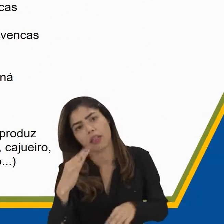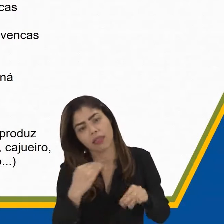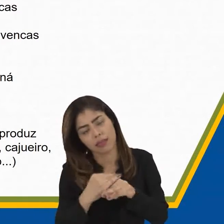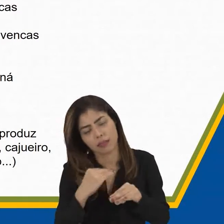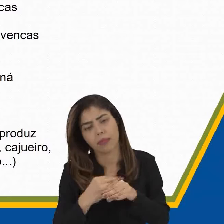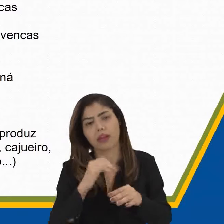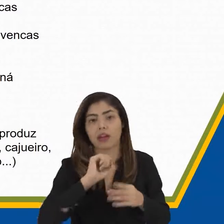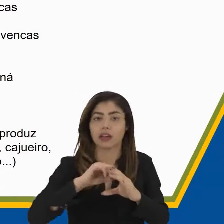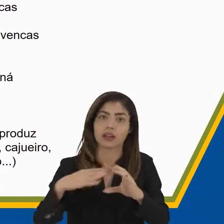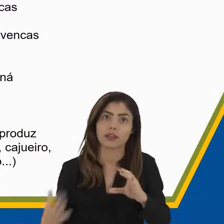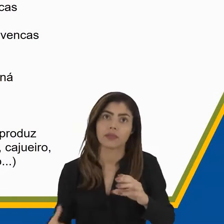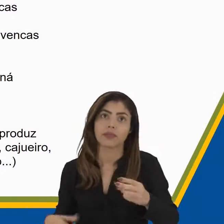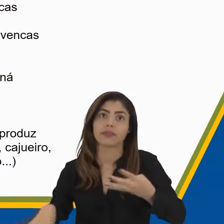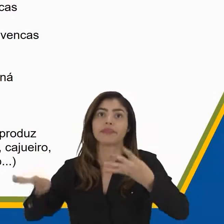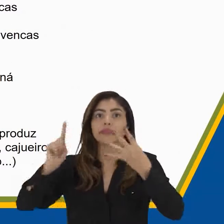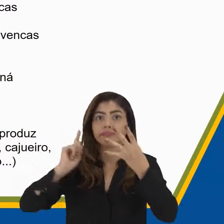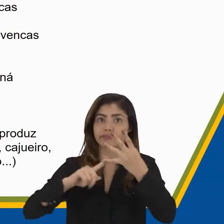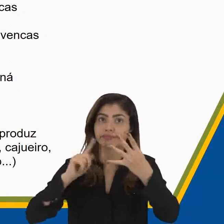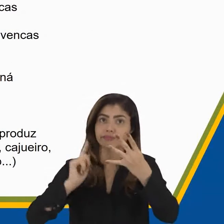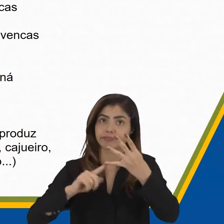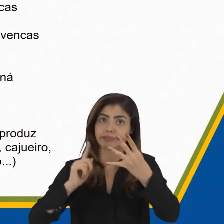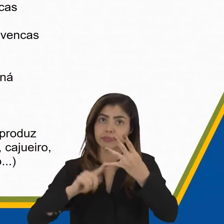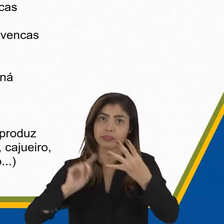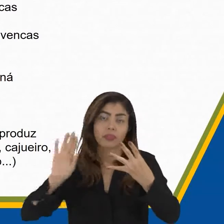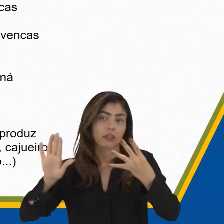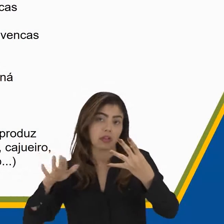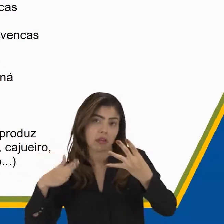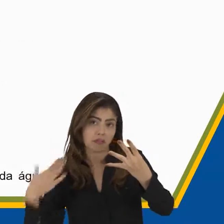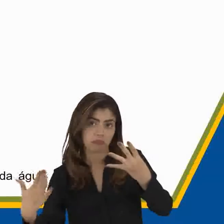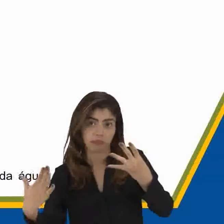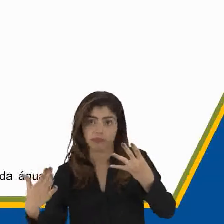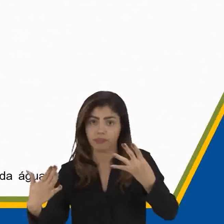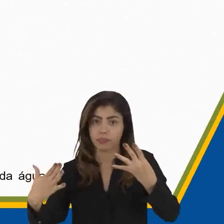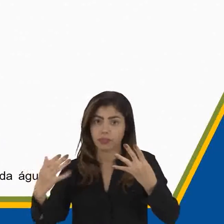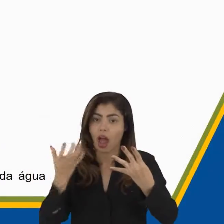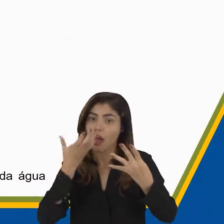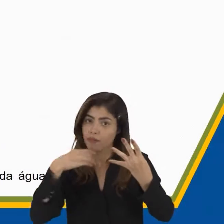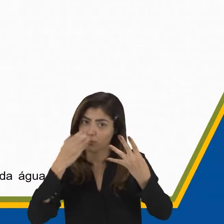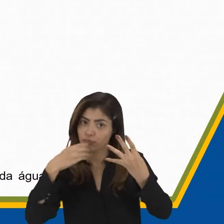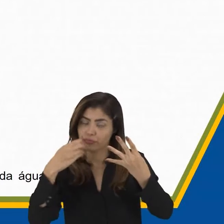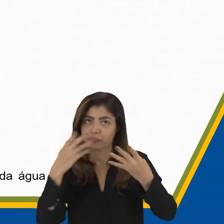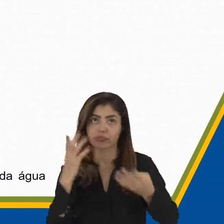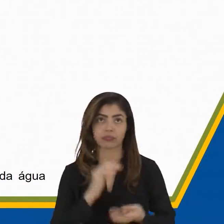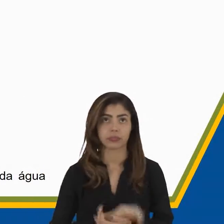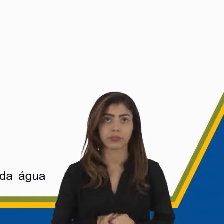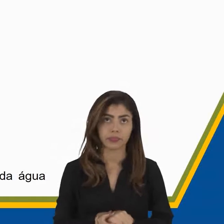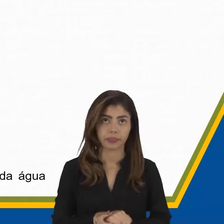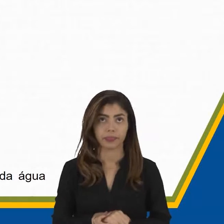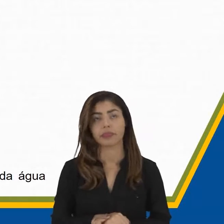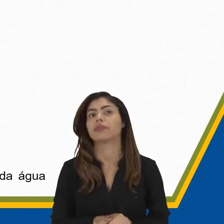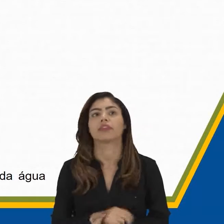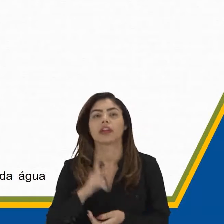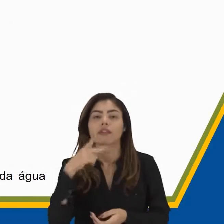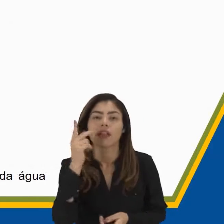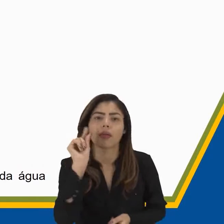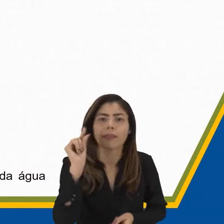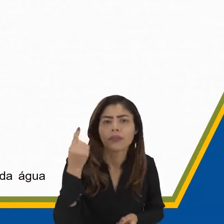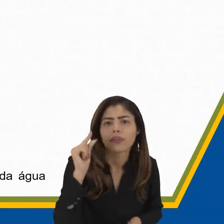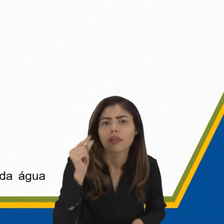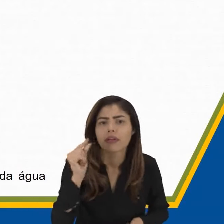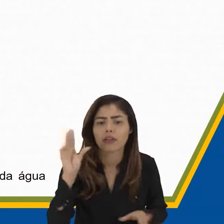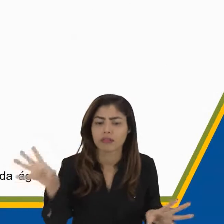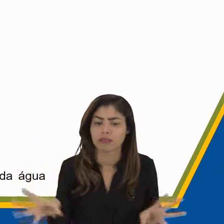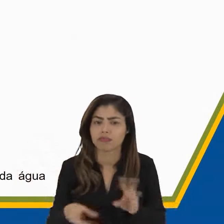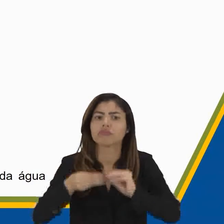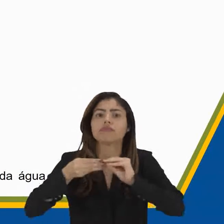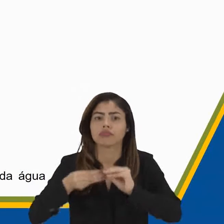sobre as características delas. E as angiospermas, que são aquelas que produzem fruto, ok? Vamos lá, falar um pouquinho brevemente